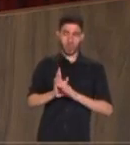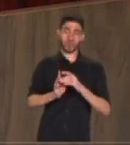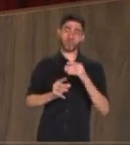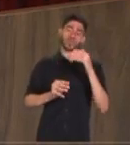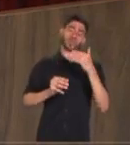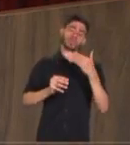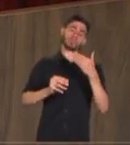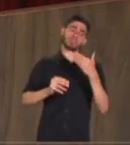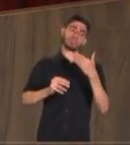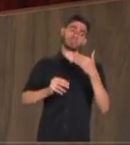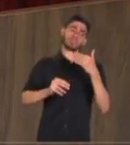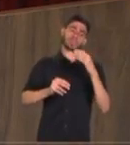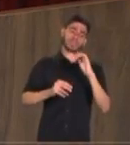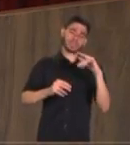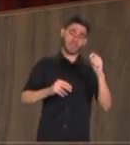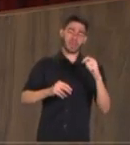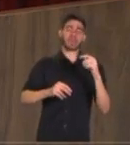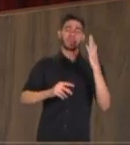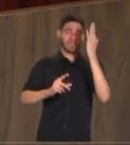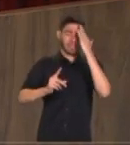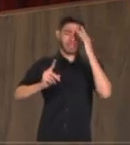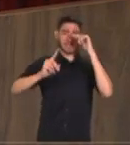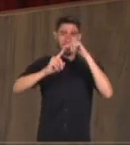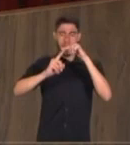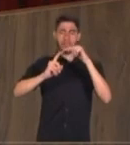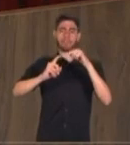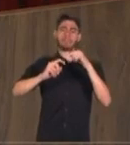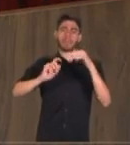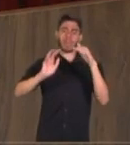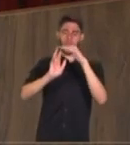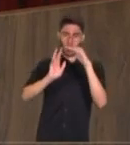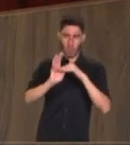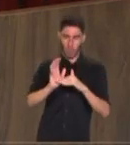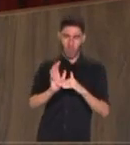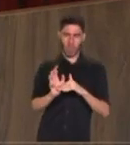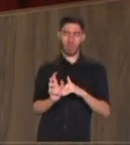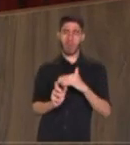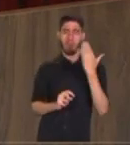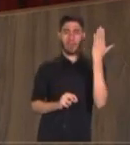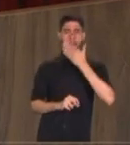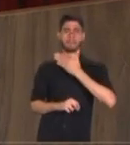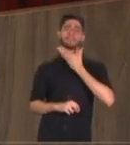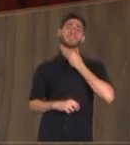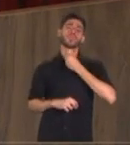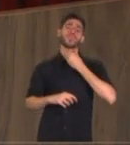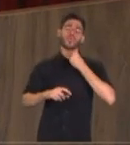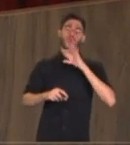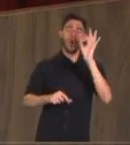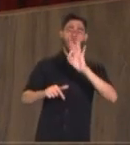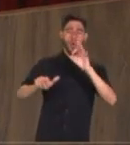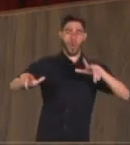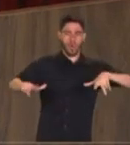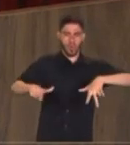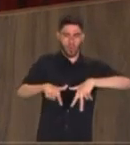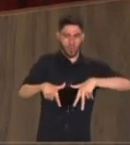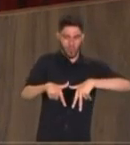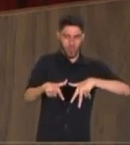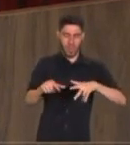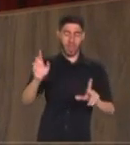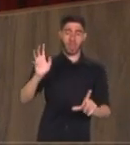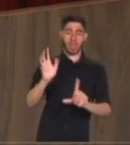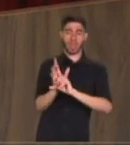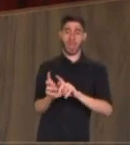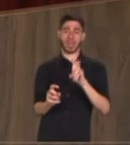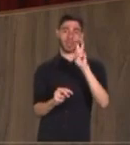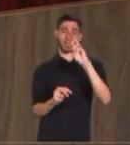que os elementos objetivos reveladores de fraude à cota de gênero do artigo 10, parágrafo 3º da Lei